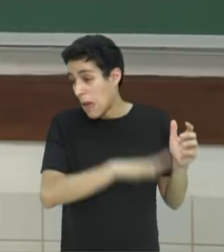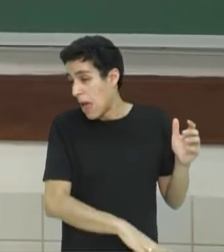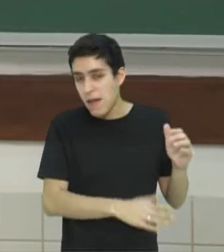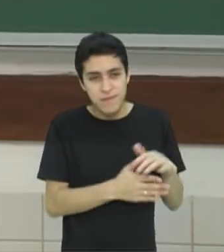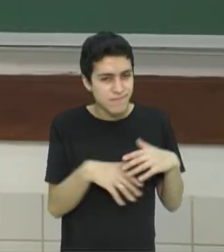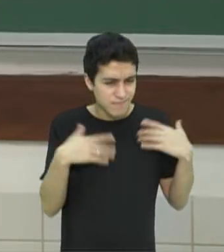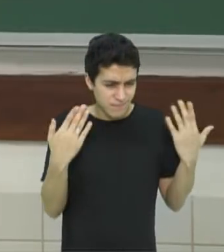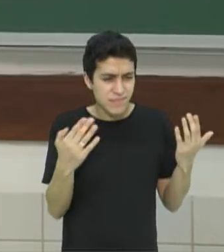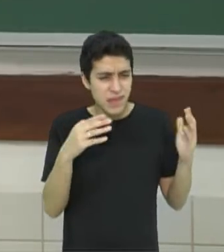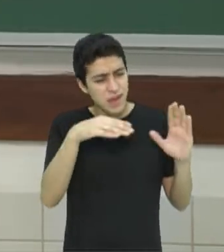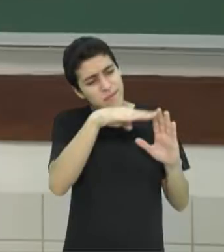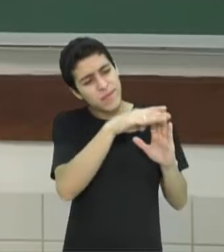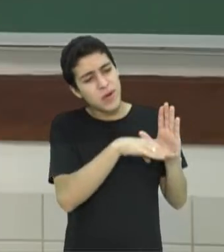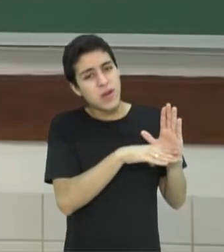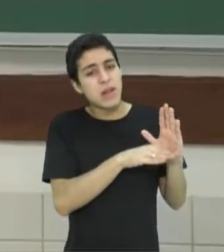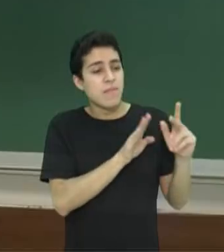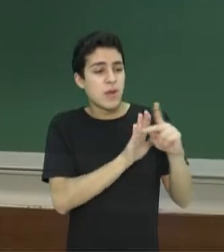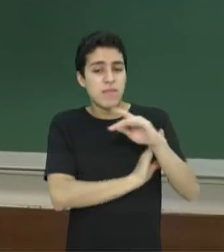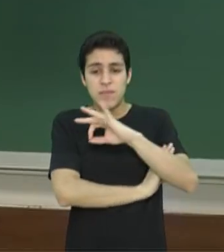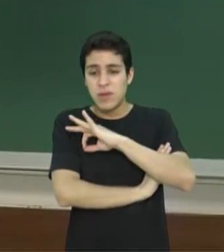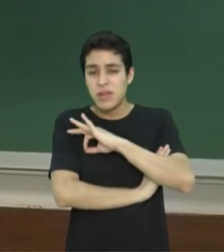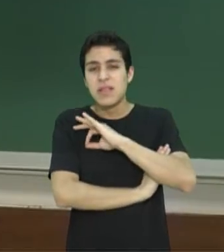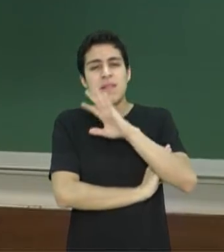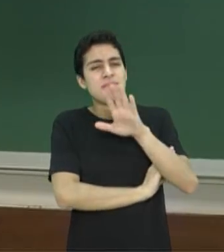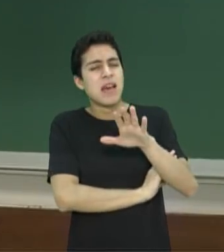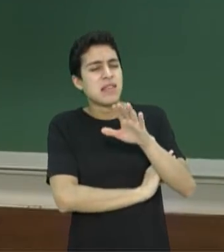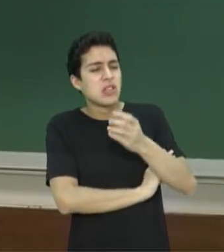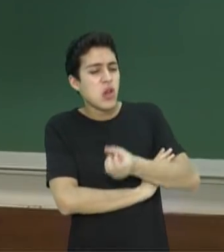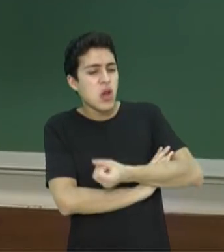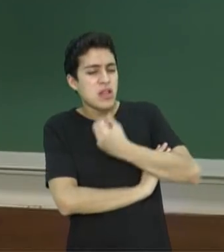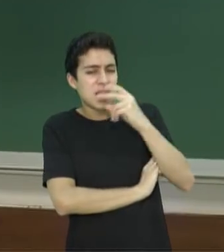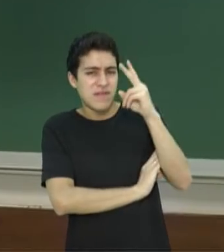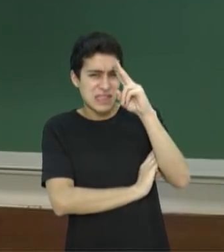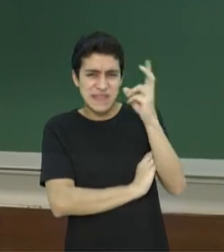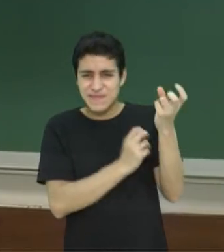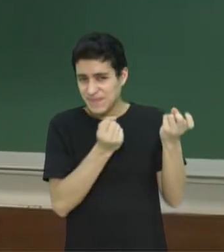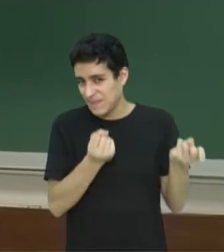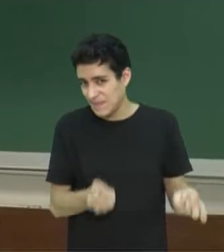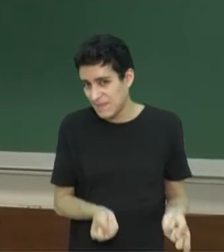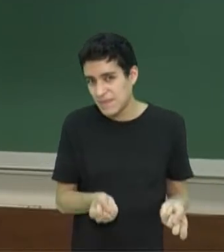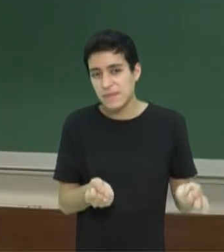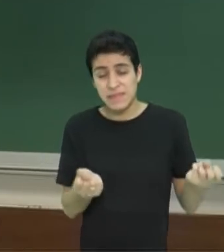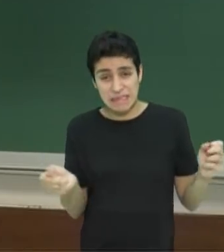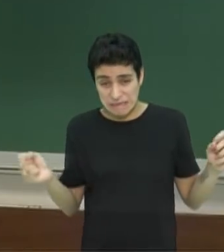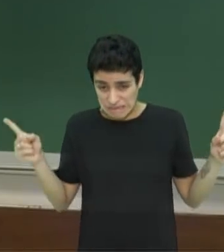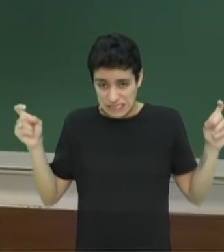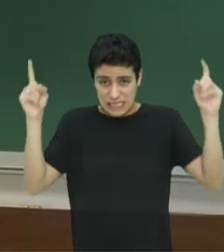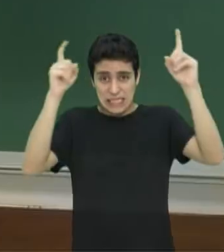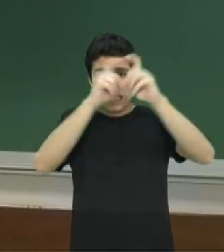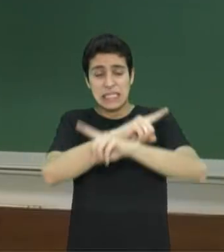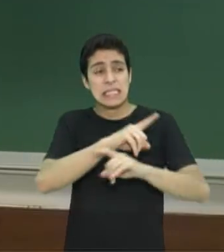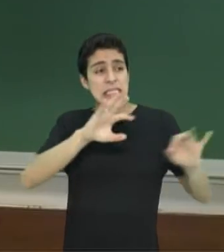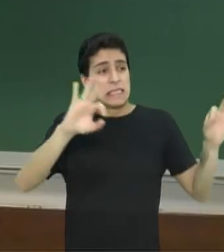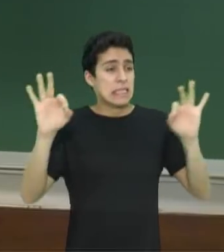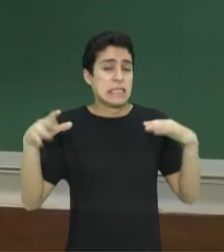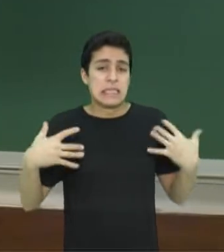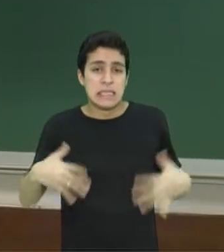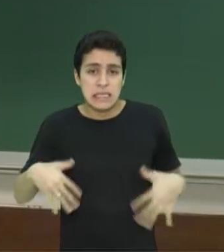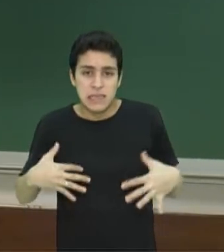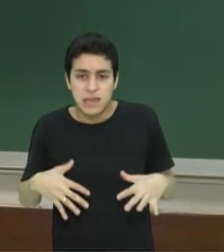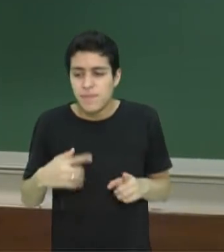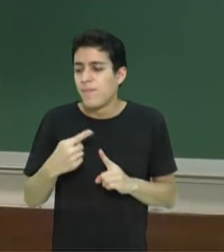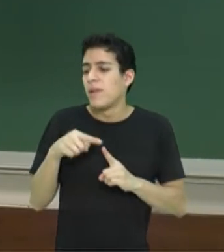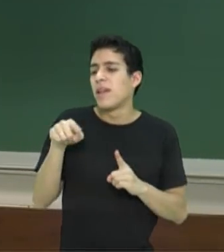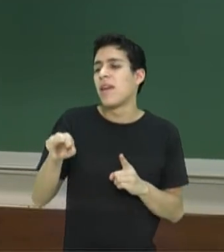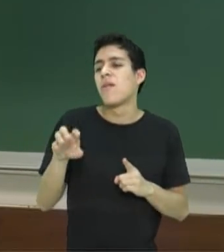histórias. Era para ser um programa policial, mas contava umas histórias assim bem pesadas, bem difíceis de se assistir. Por que